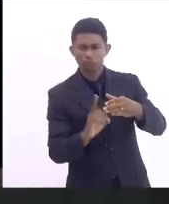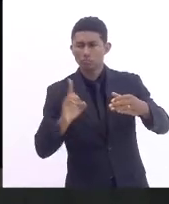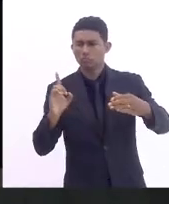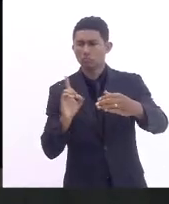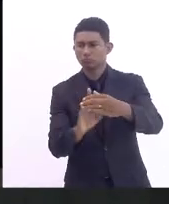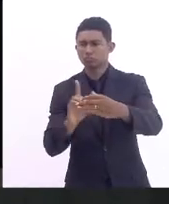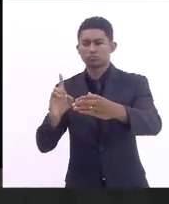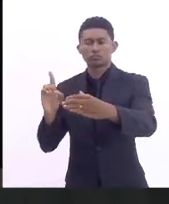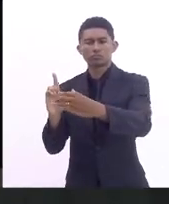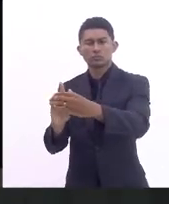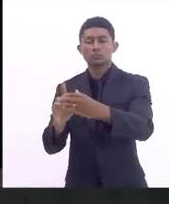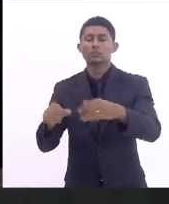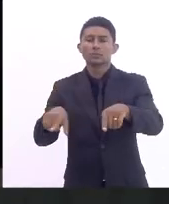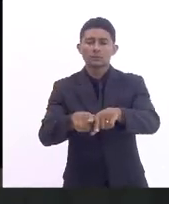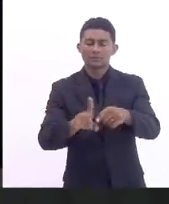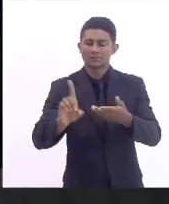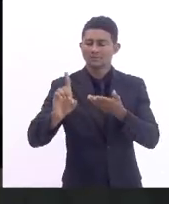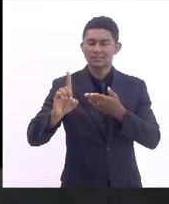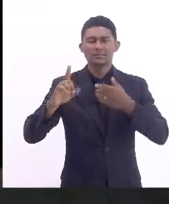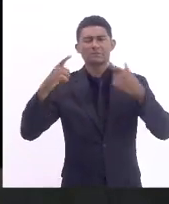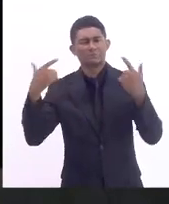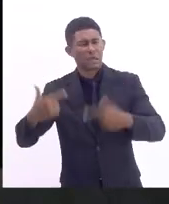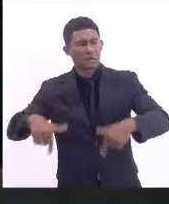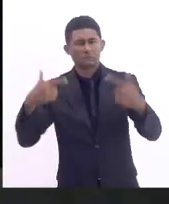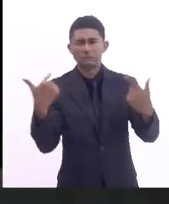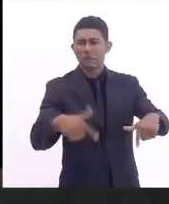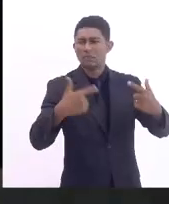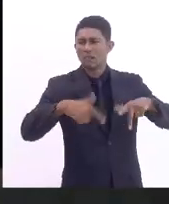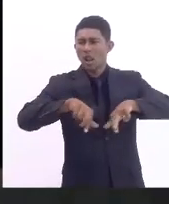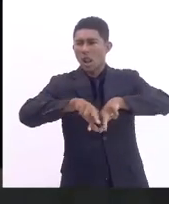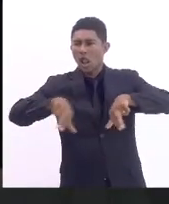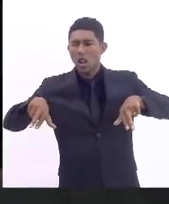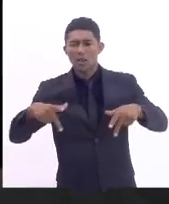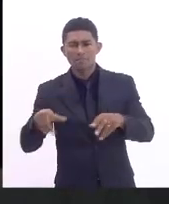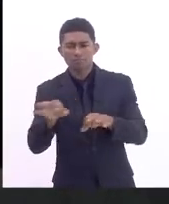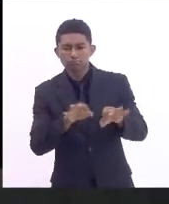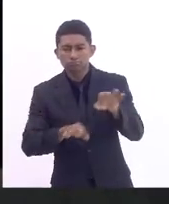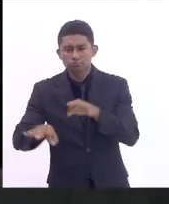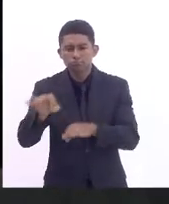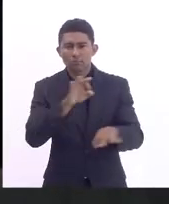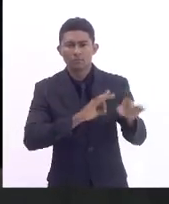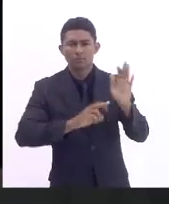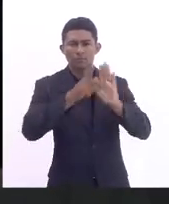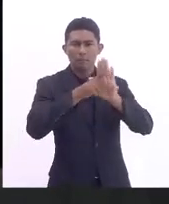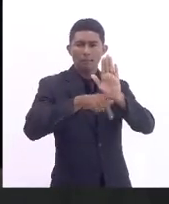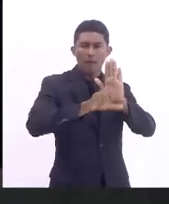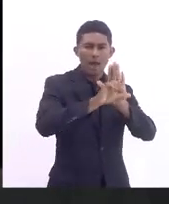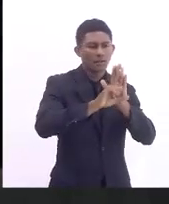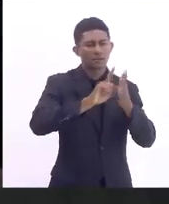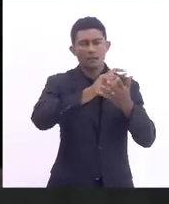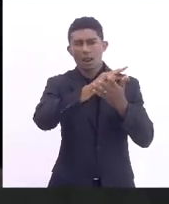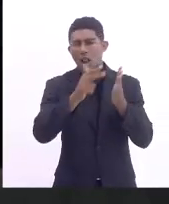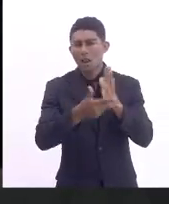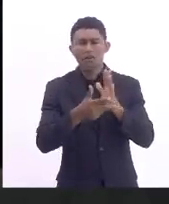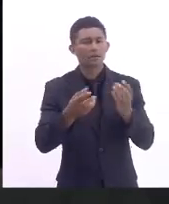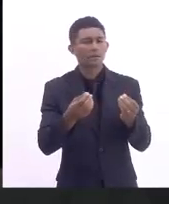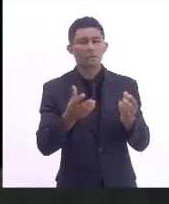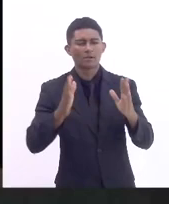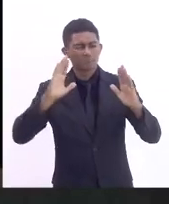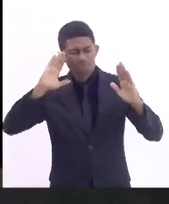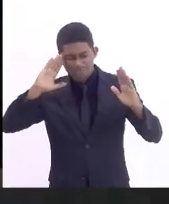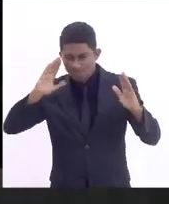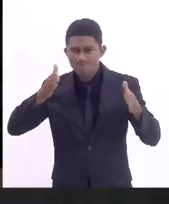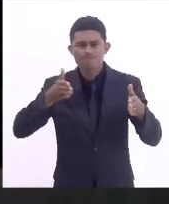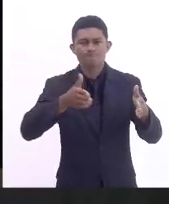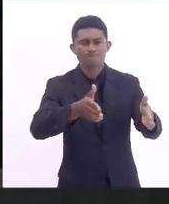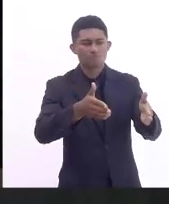apresentação o trabalho dele de elaboração Legislativa voltada exatamente para garantir